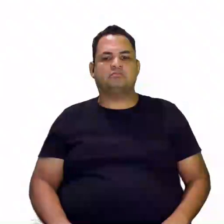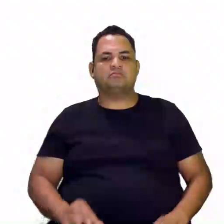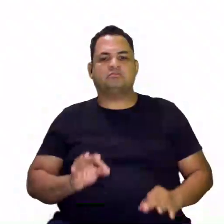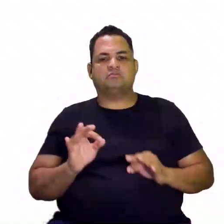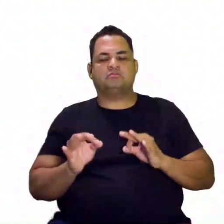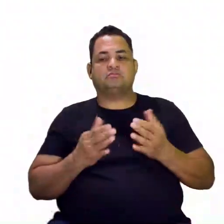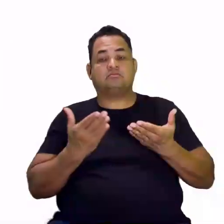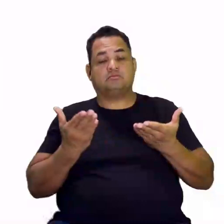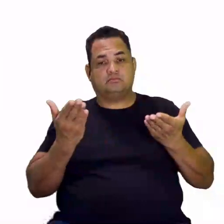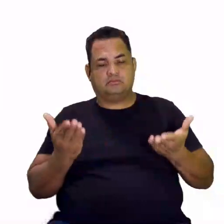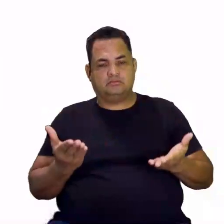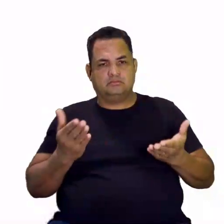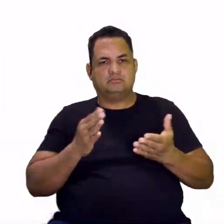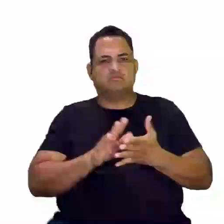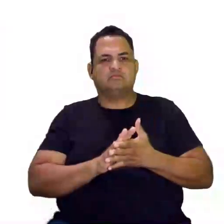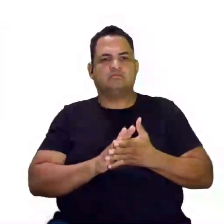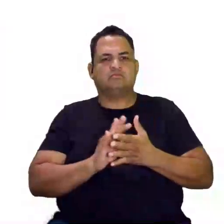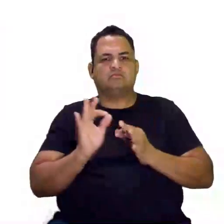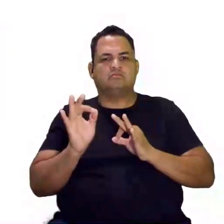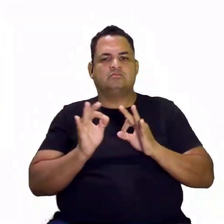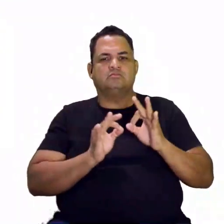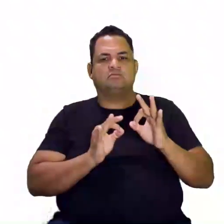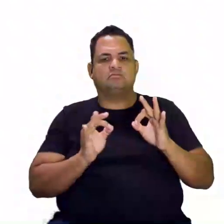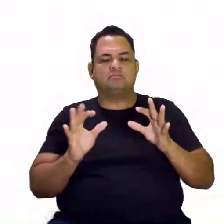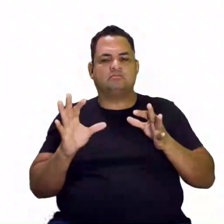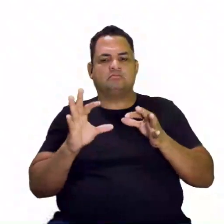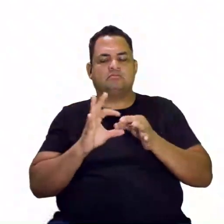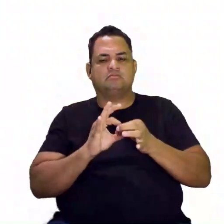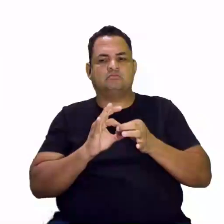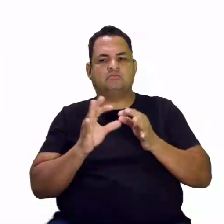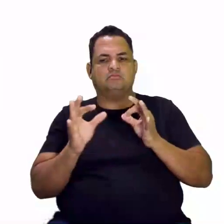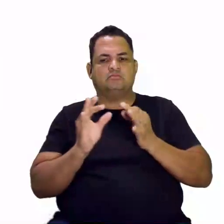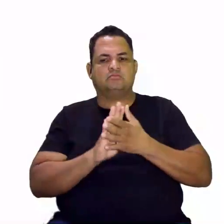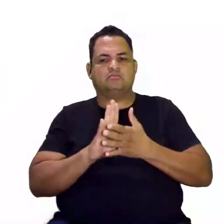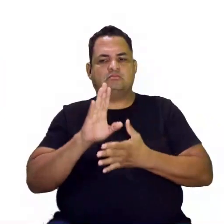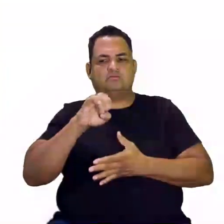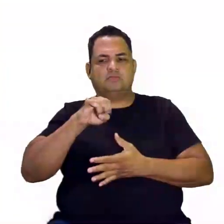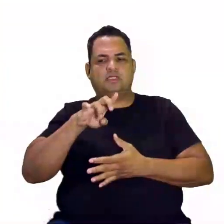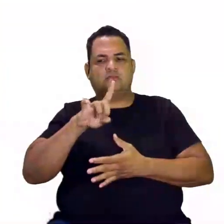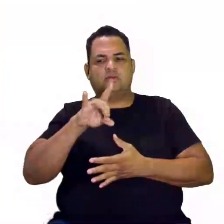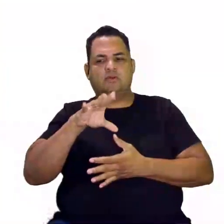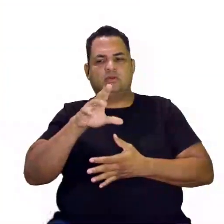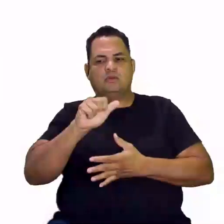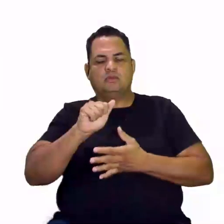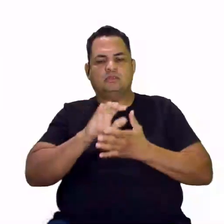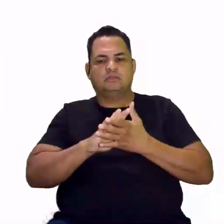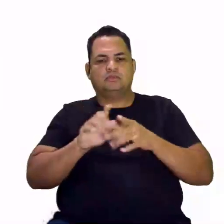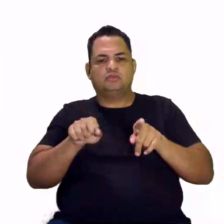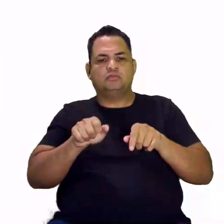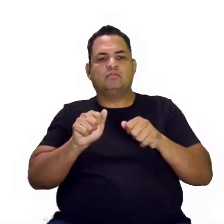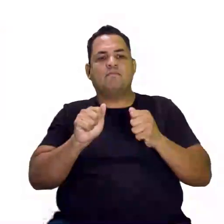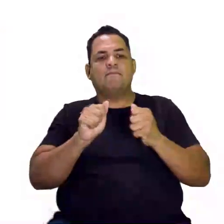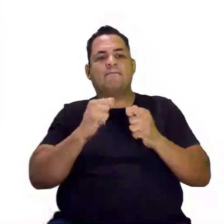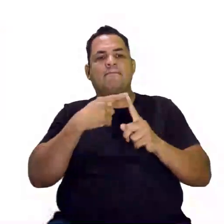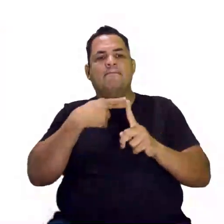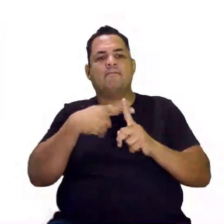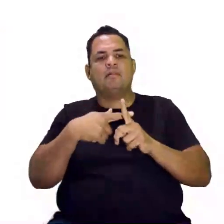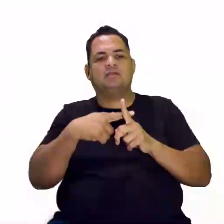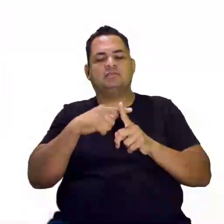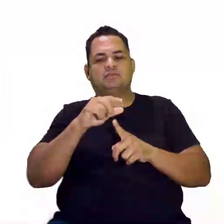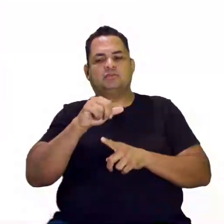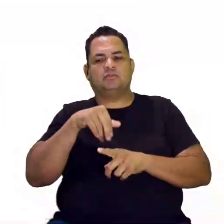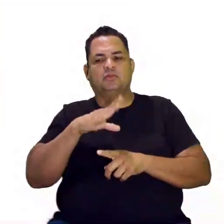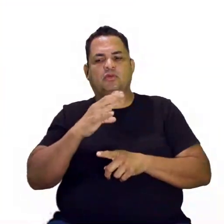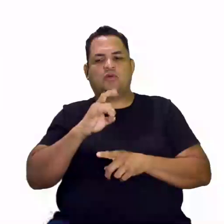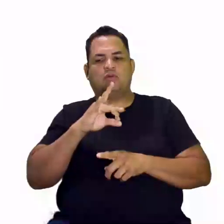foi dessa forma que se conectou a mitocôndria e os cloroplastos, dando